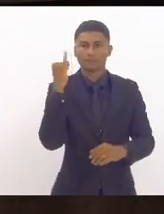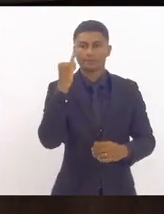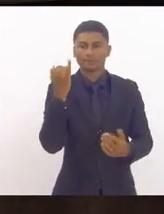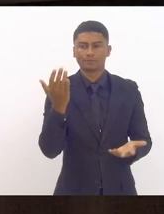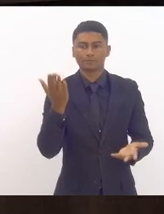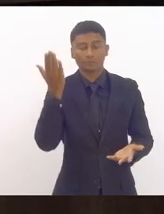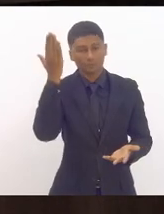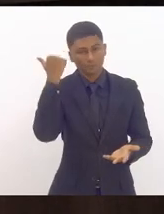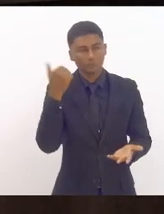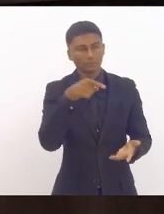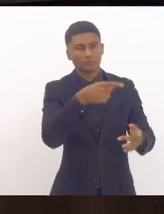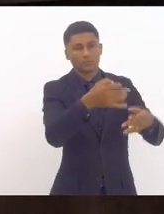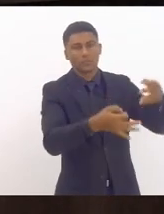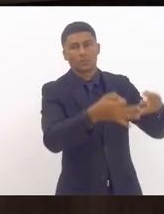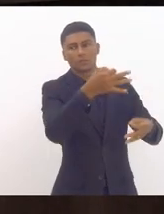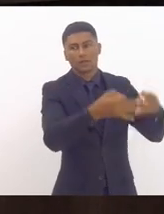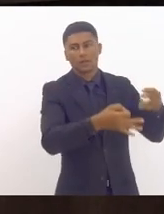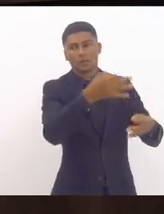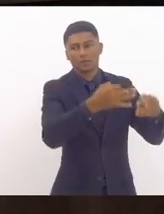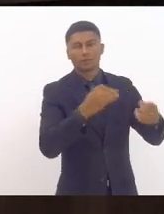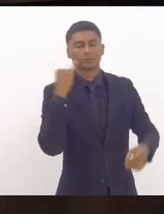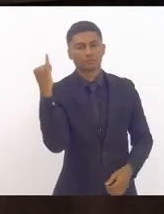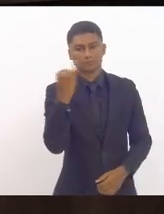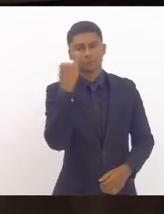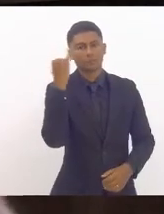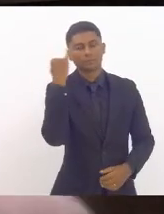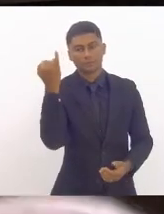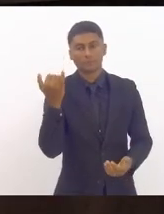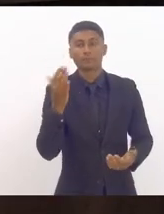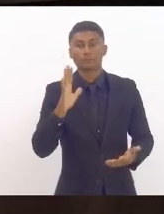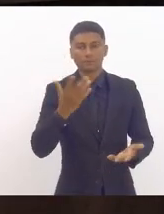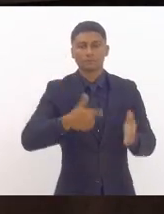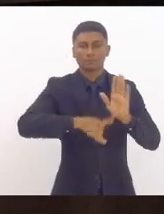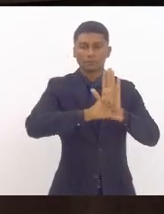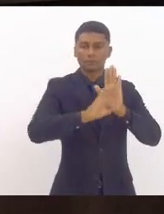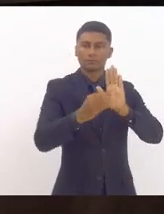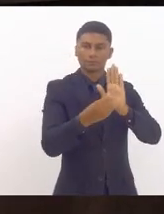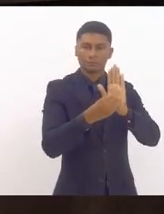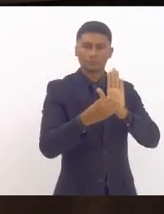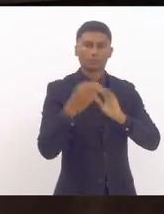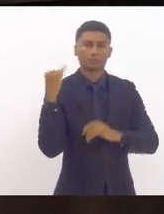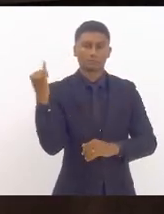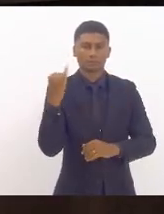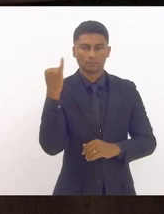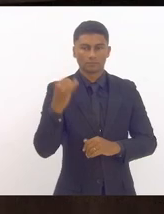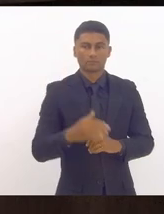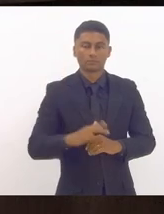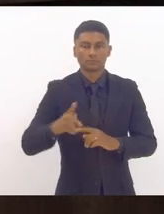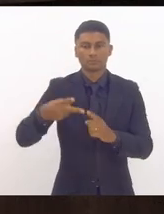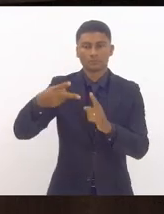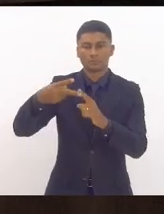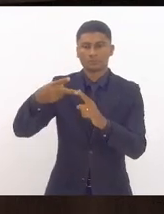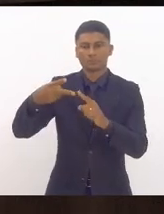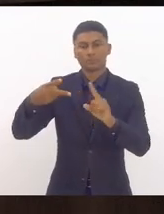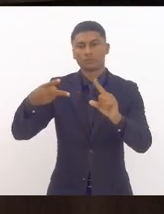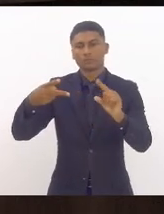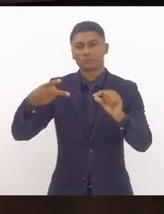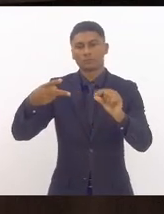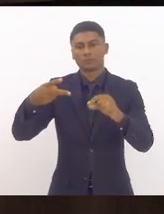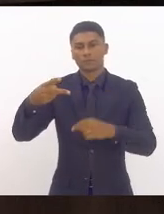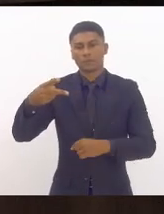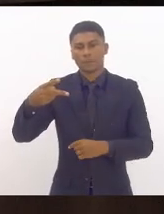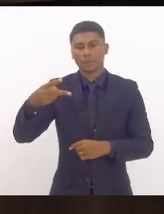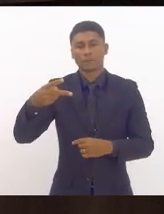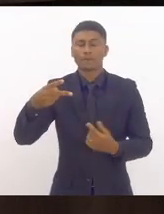que é a forma que o Tribunal de Justiça vai exercer. Mas é importante que esteja na lei que será dessa forma. E, segundo, é importante